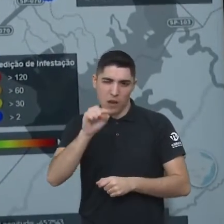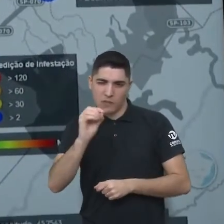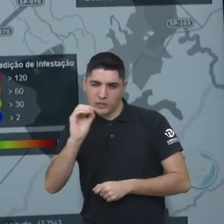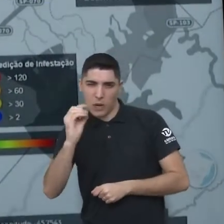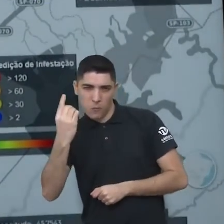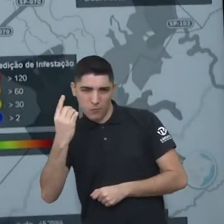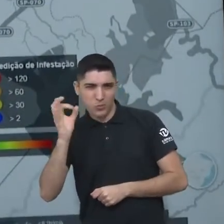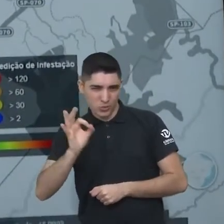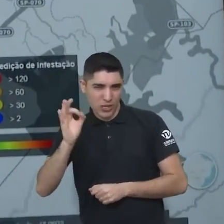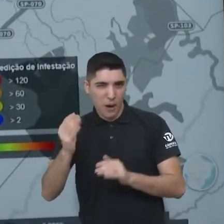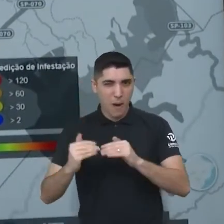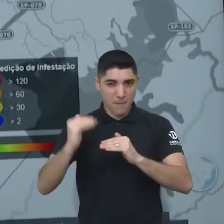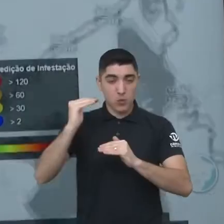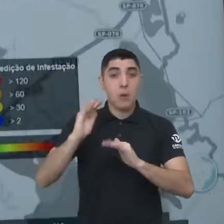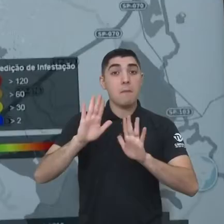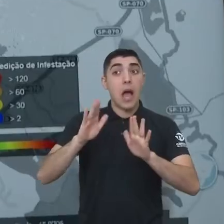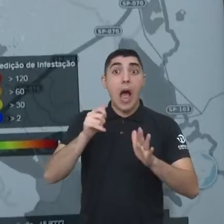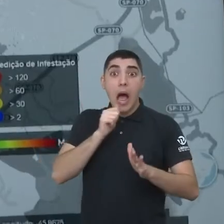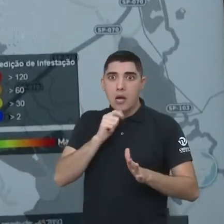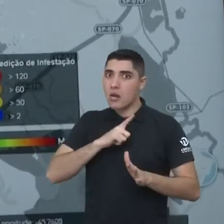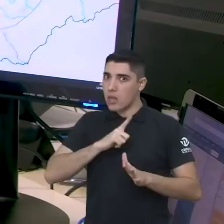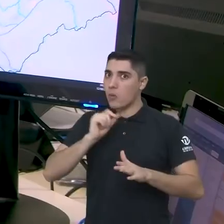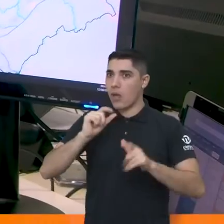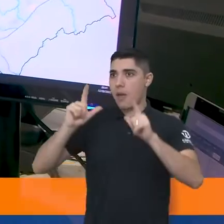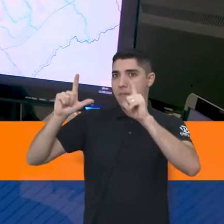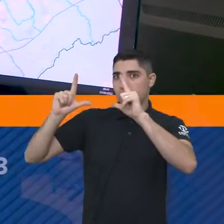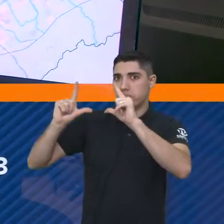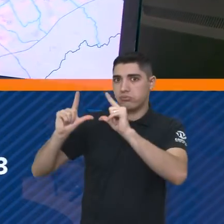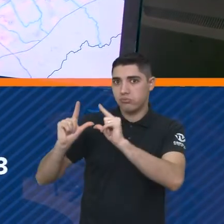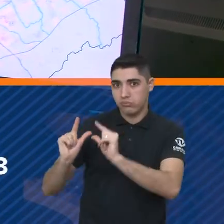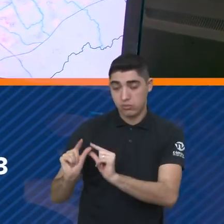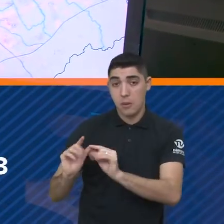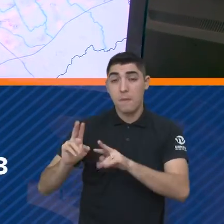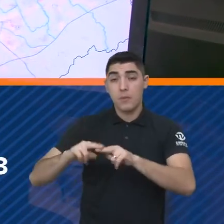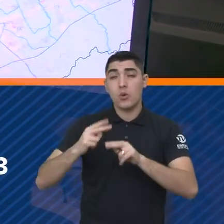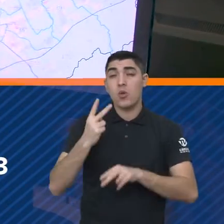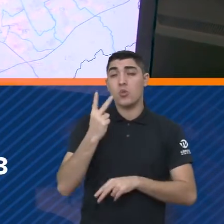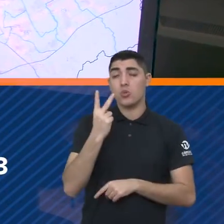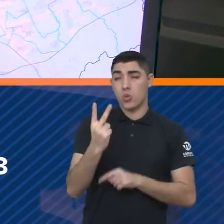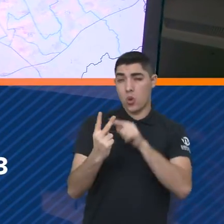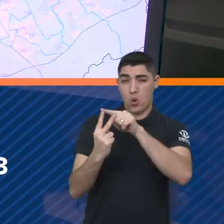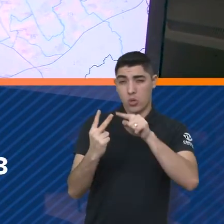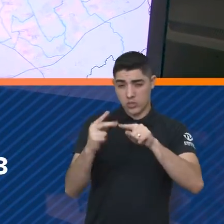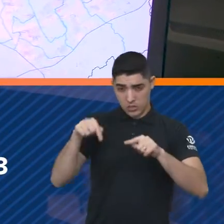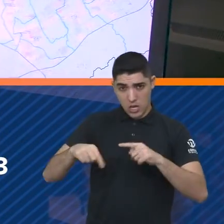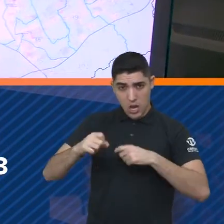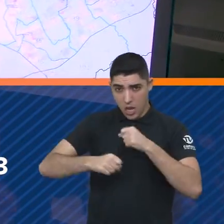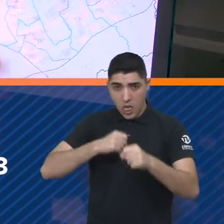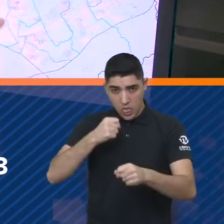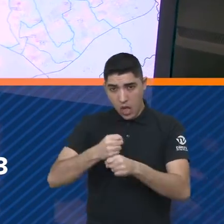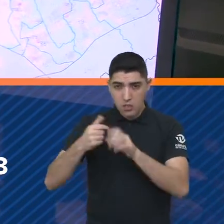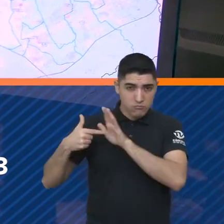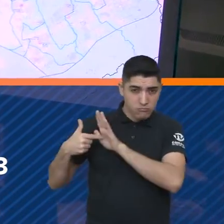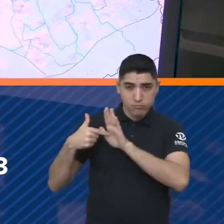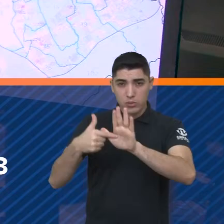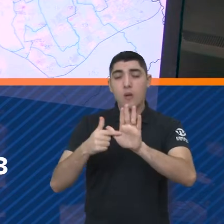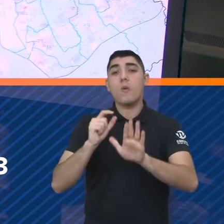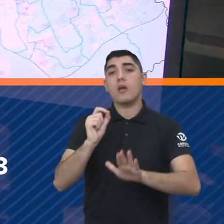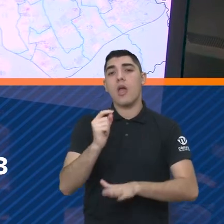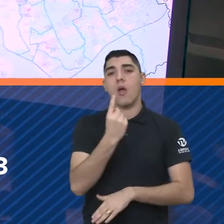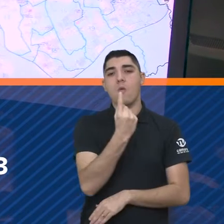densidade larvária de 2022 estão em queda. Isso porque os 2 primeiros resultados deste ano ficaram